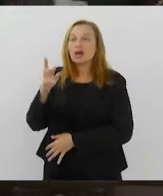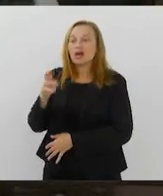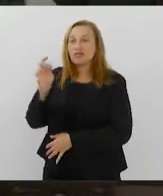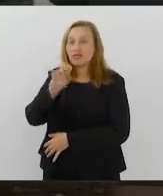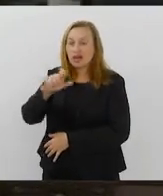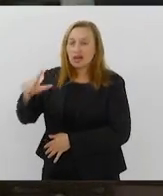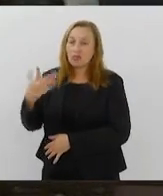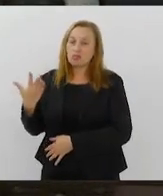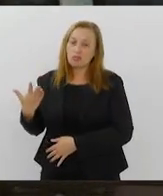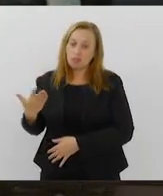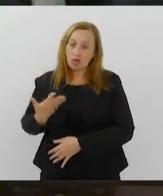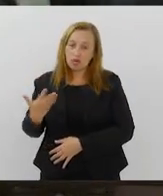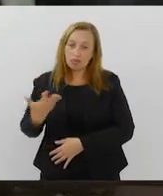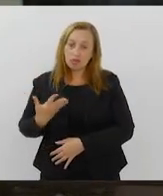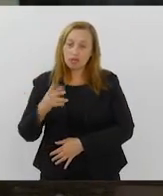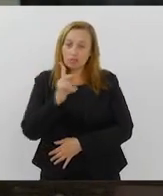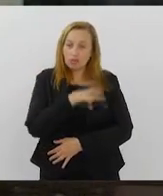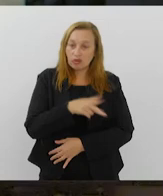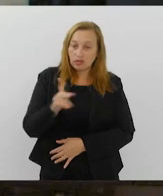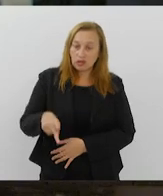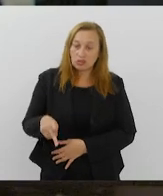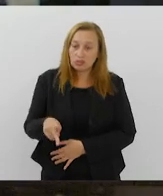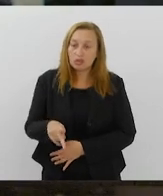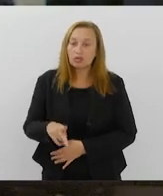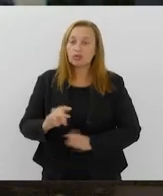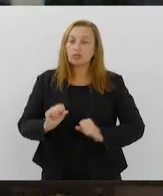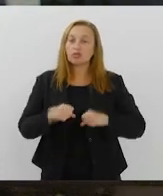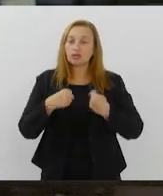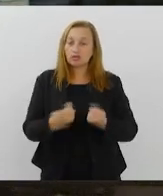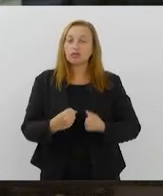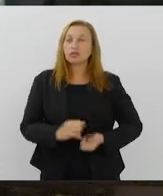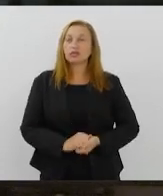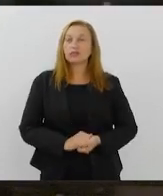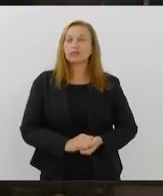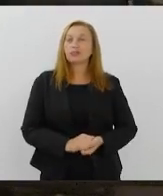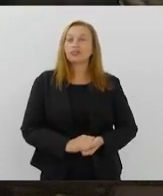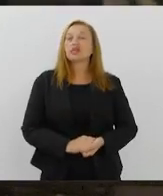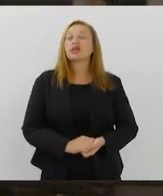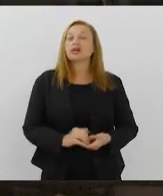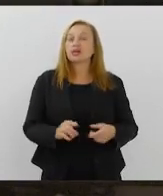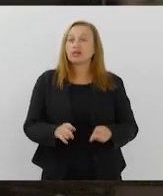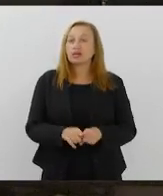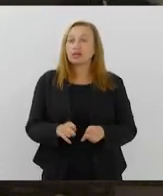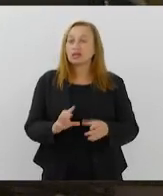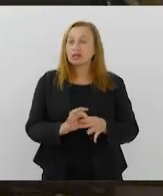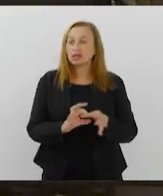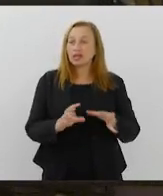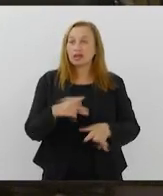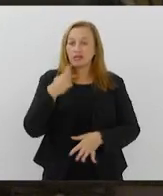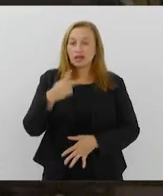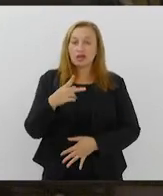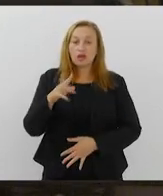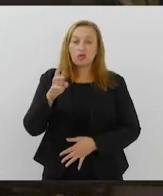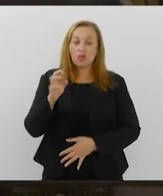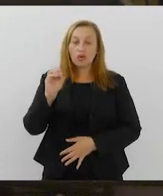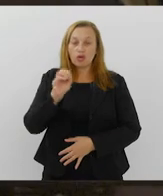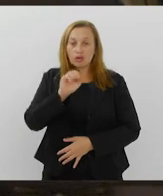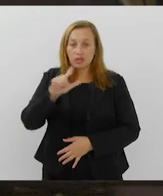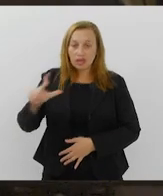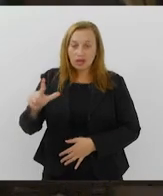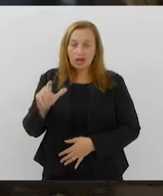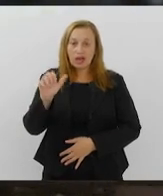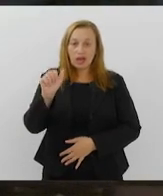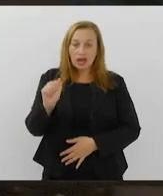obrigado por todo o empenho. Quero passar a palavra para o coronel Alessandro Marco